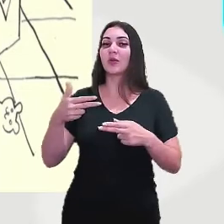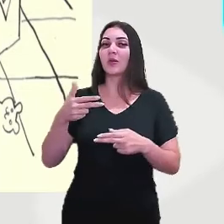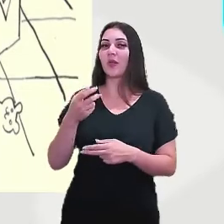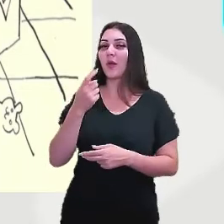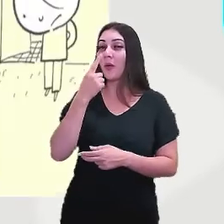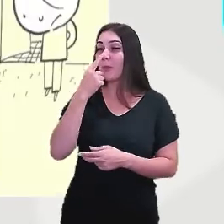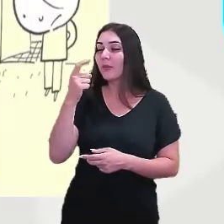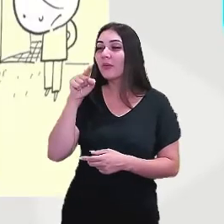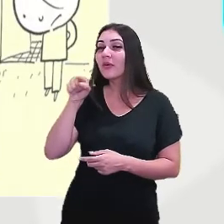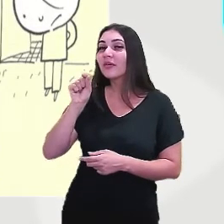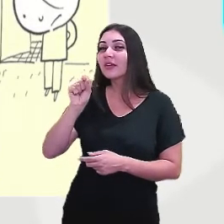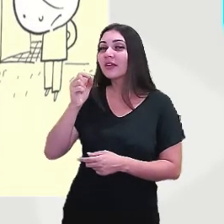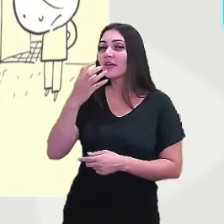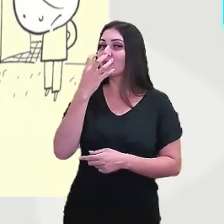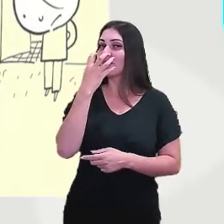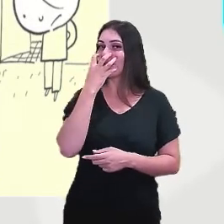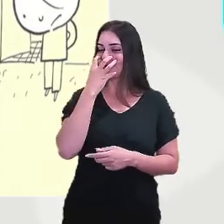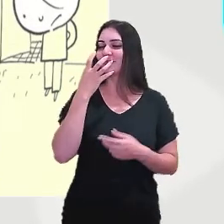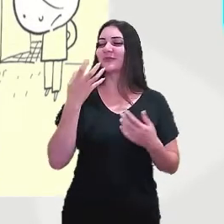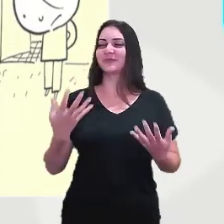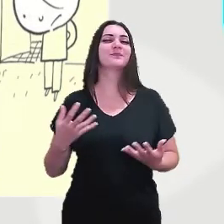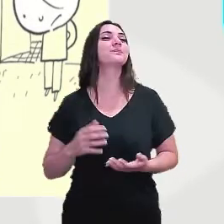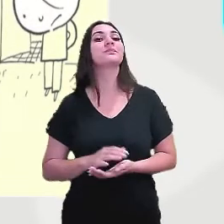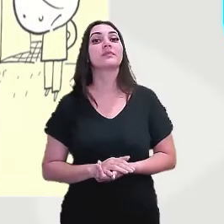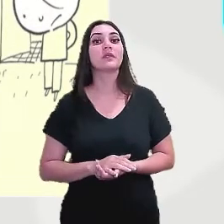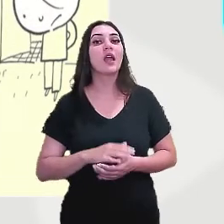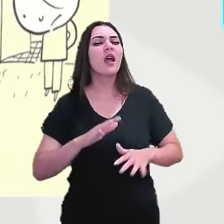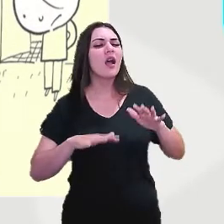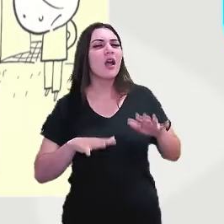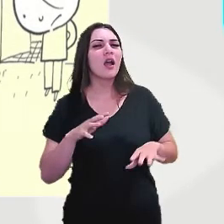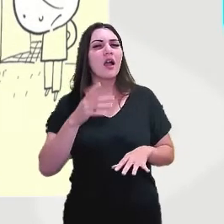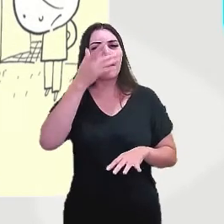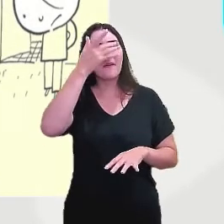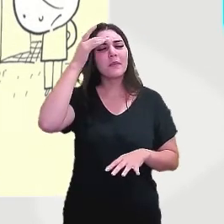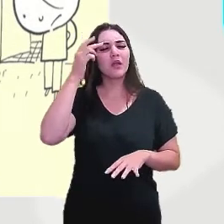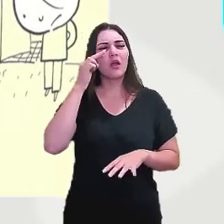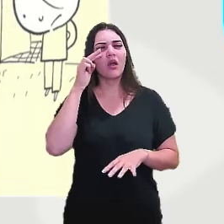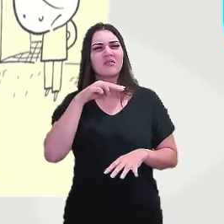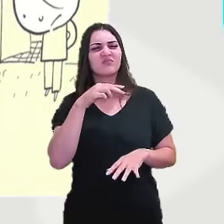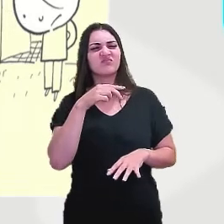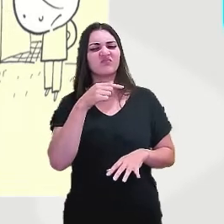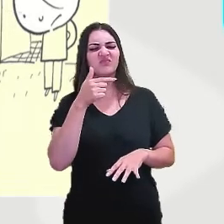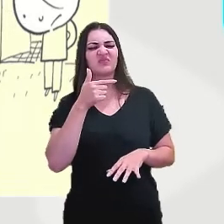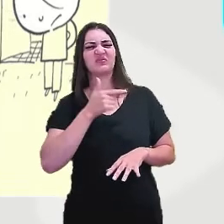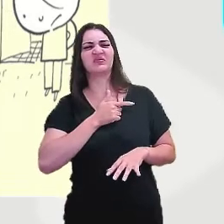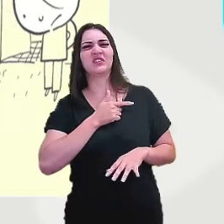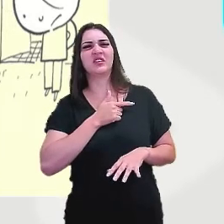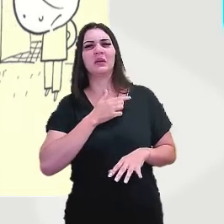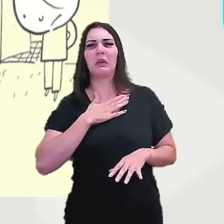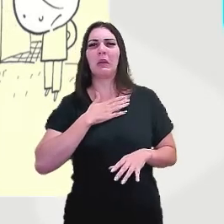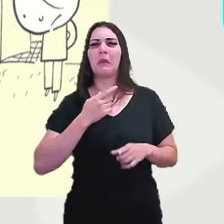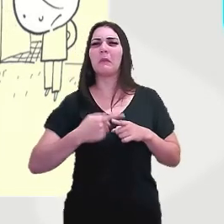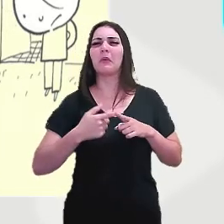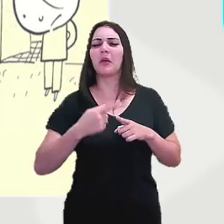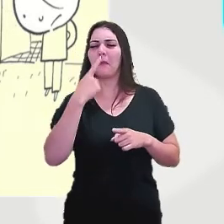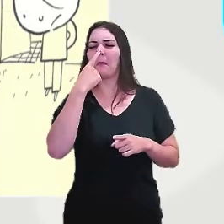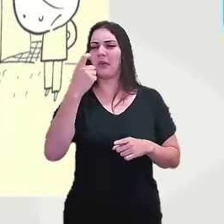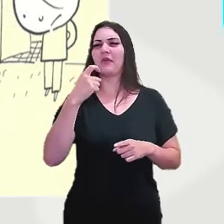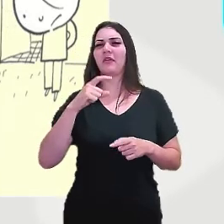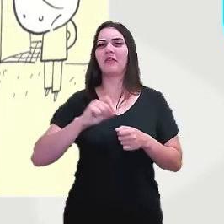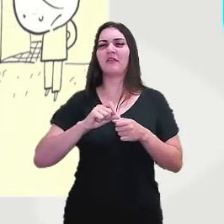ó. Mas às vezes as pessoas olham feio para mim porque o Pum faz barulho e